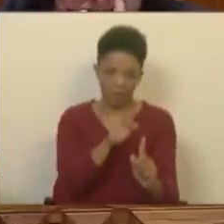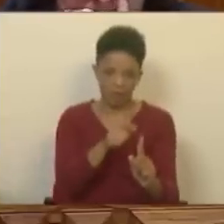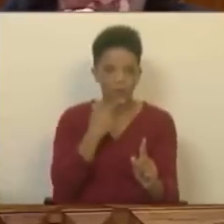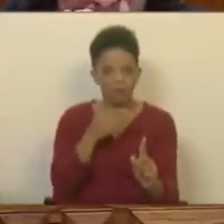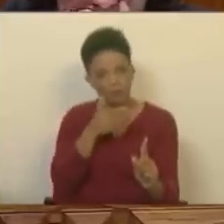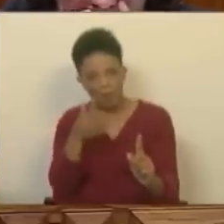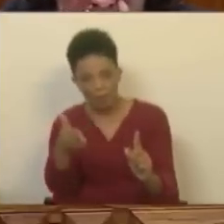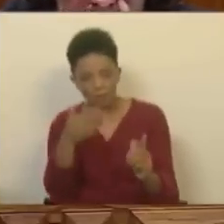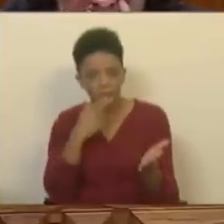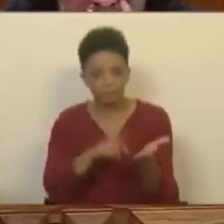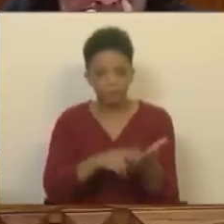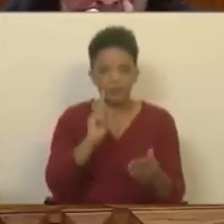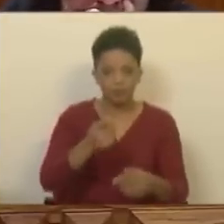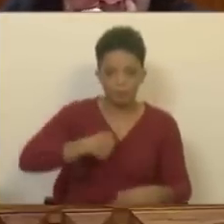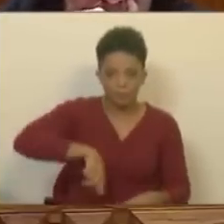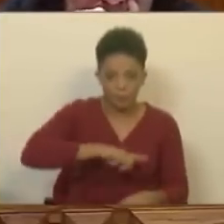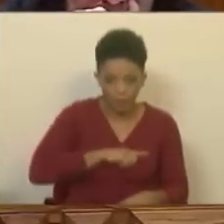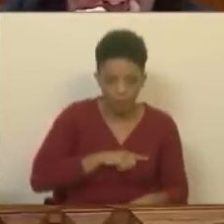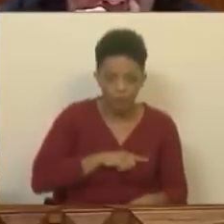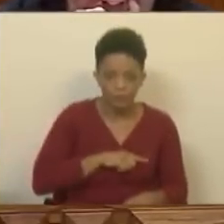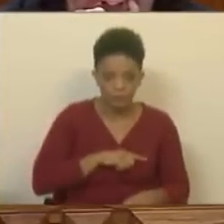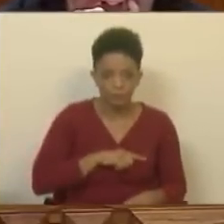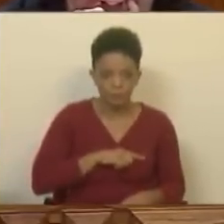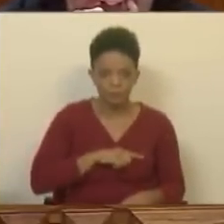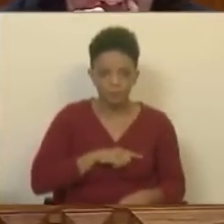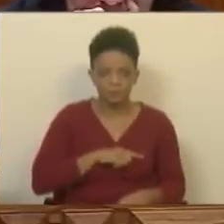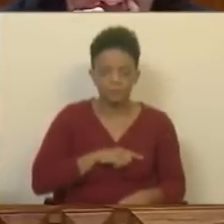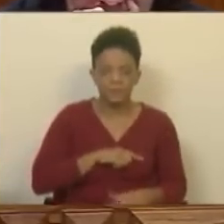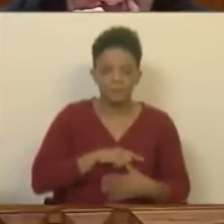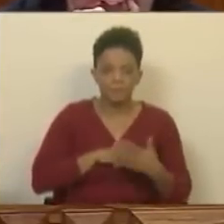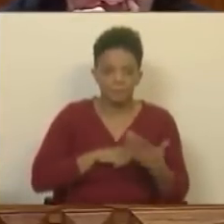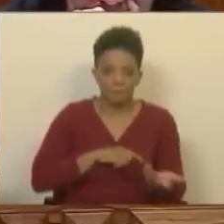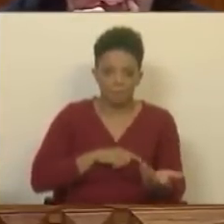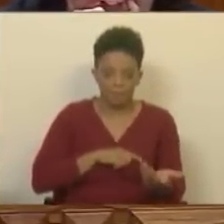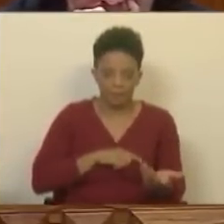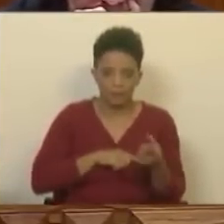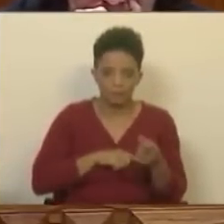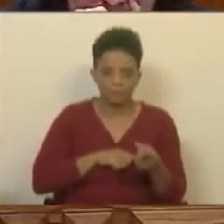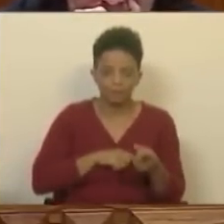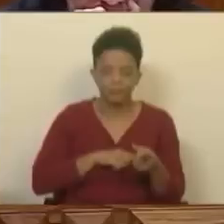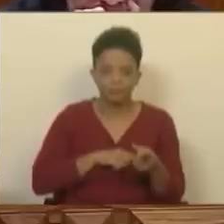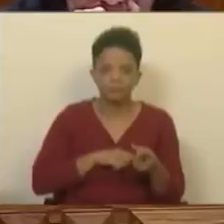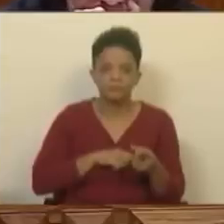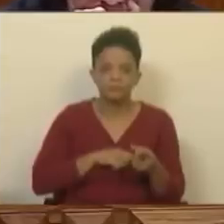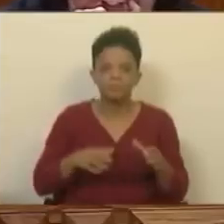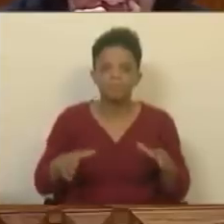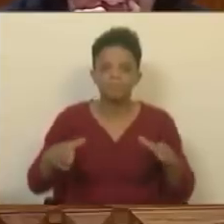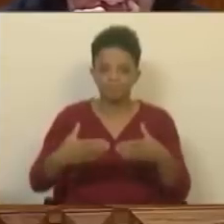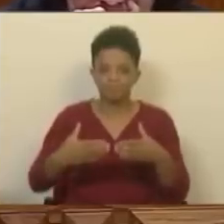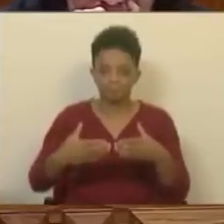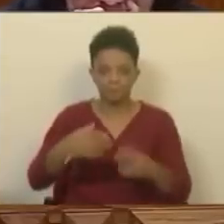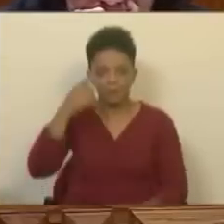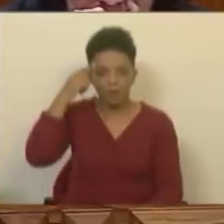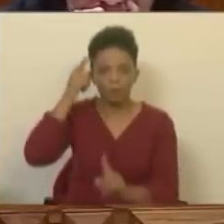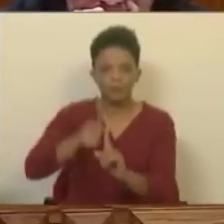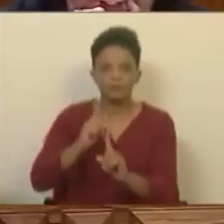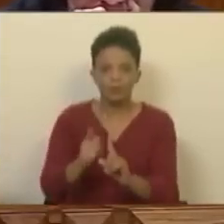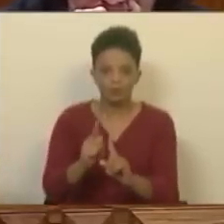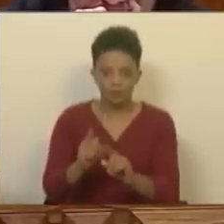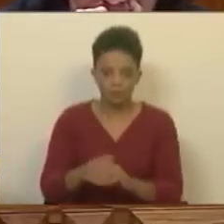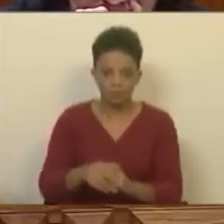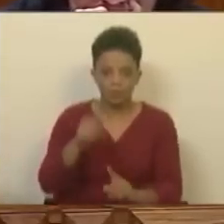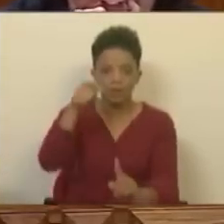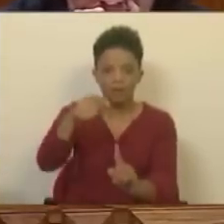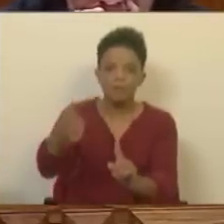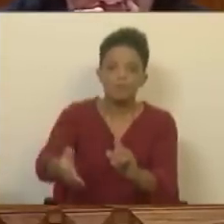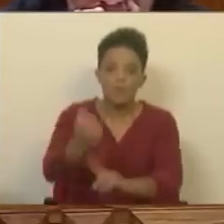é que nós efetivamente estamos nesse nesse botão que tem a ambição de chegar num